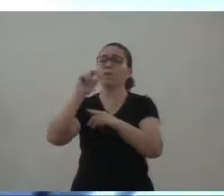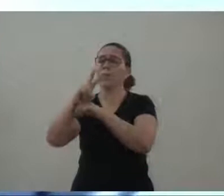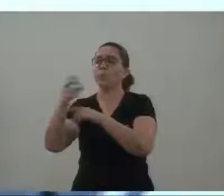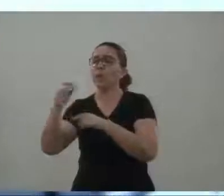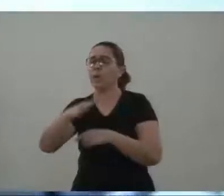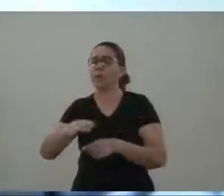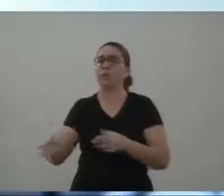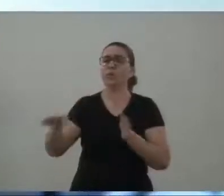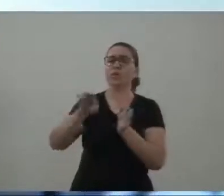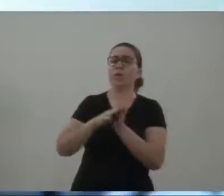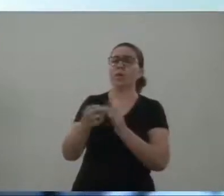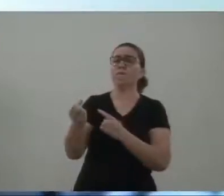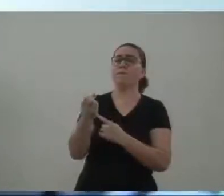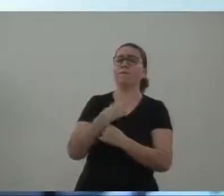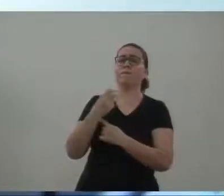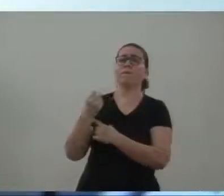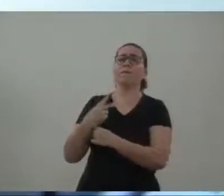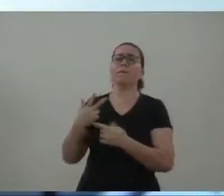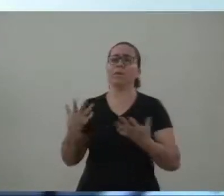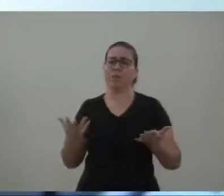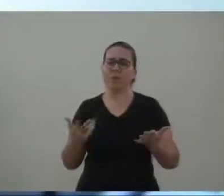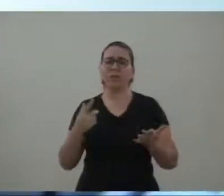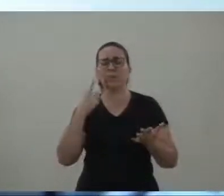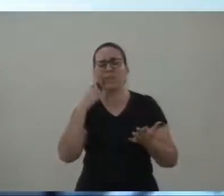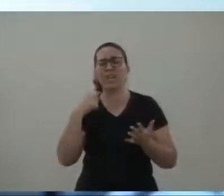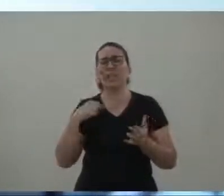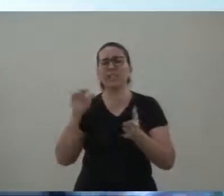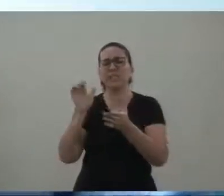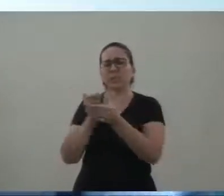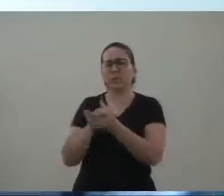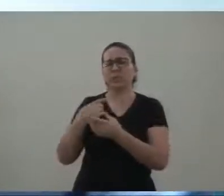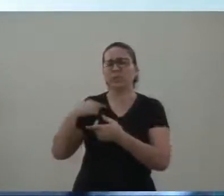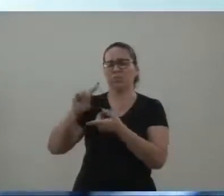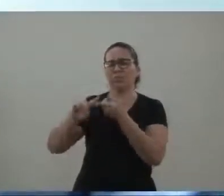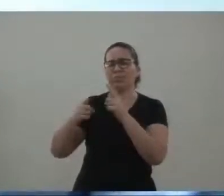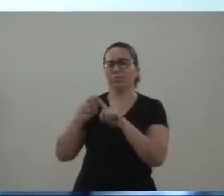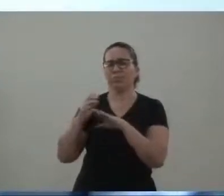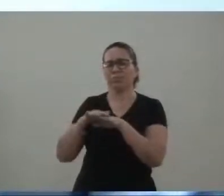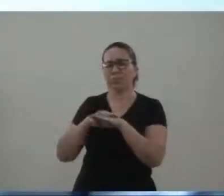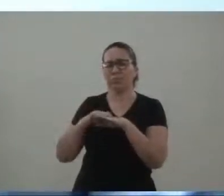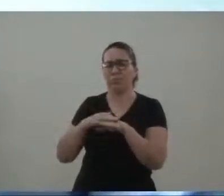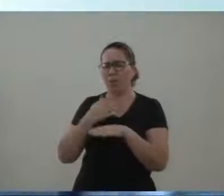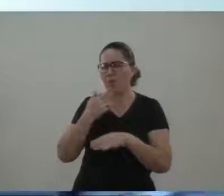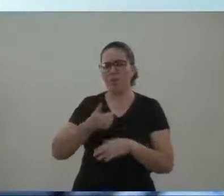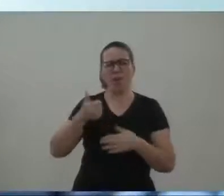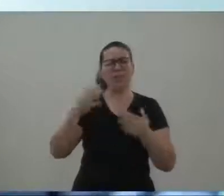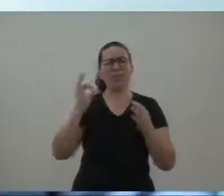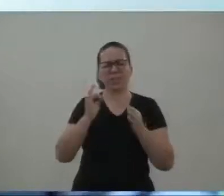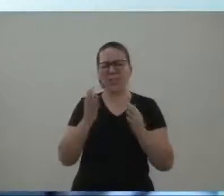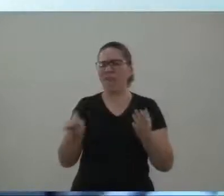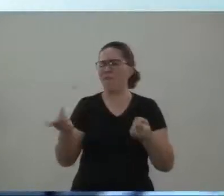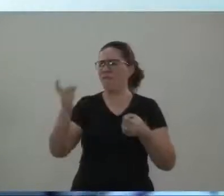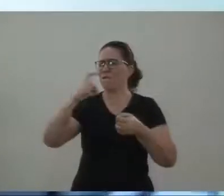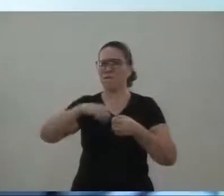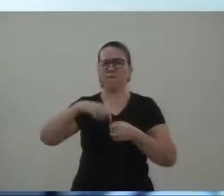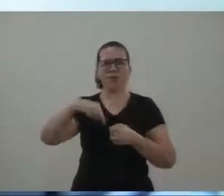Então, ponderando, a opinião dela é que também as aulas não deveriam voltar neste ano,